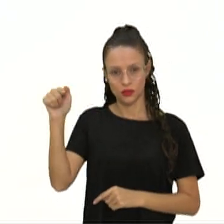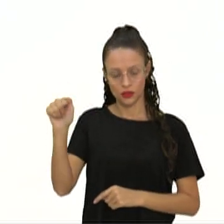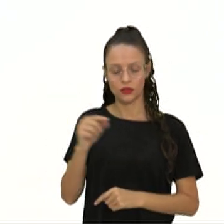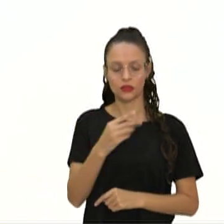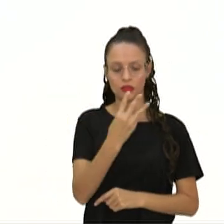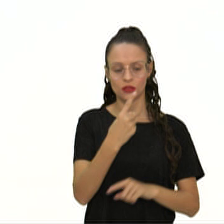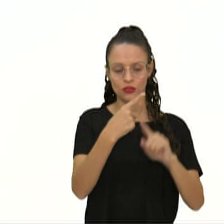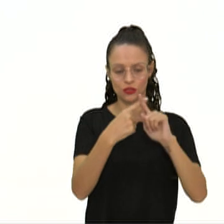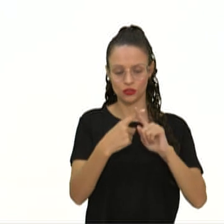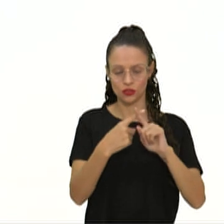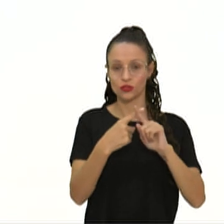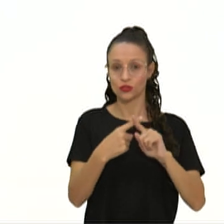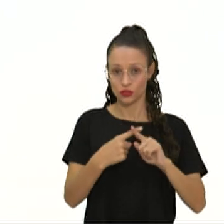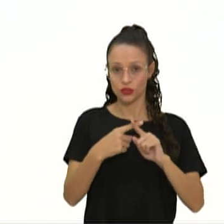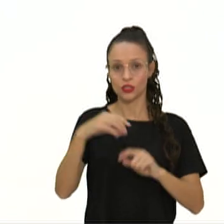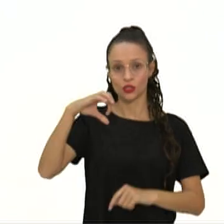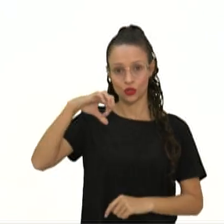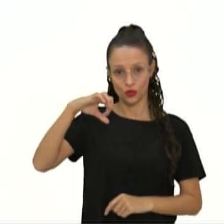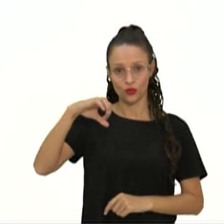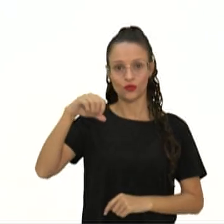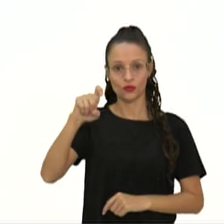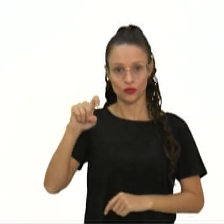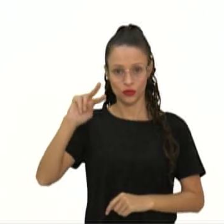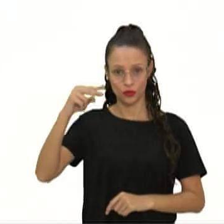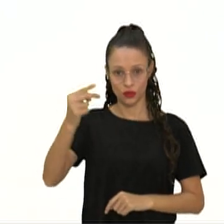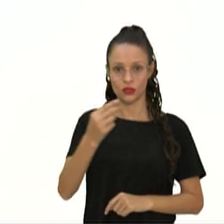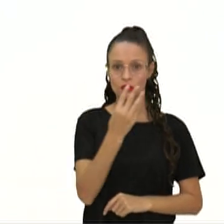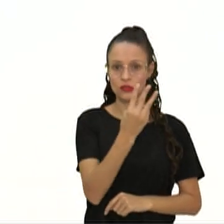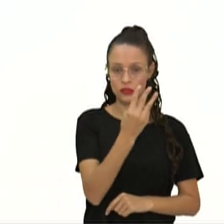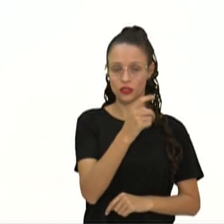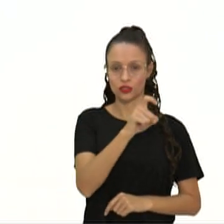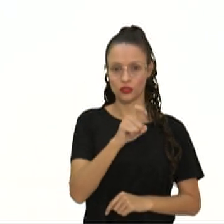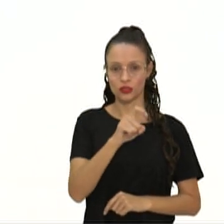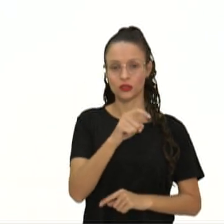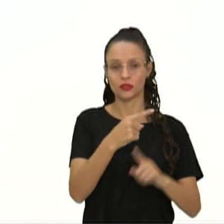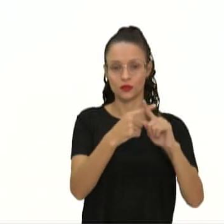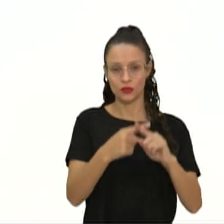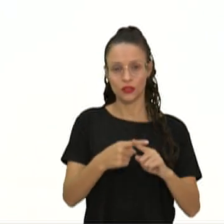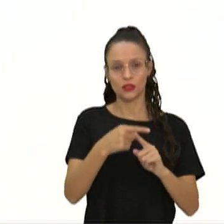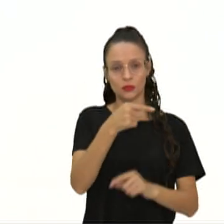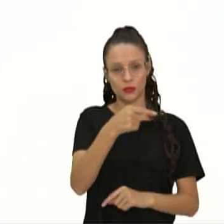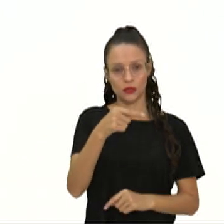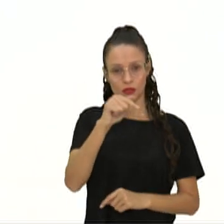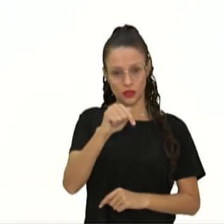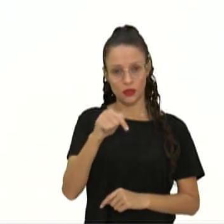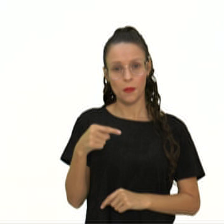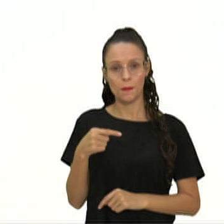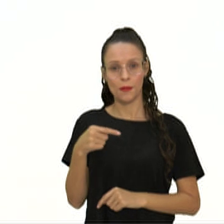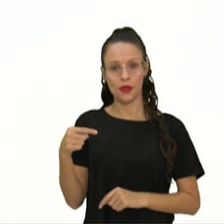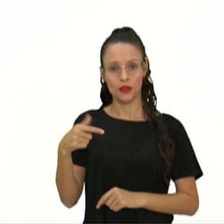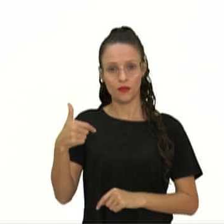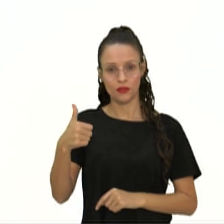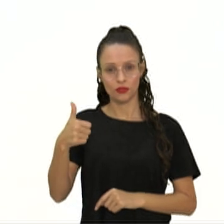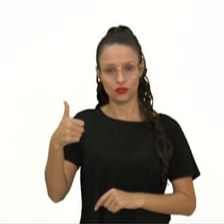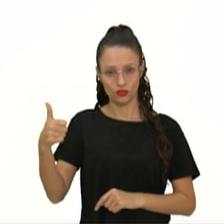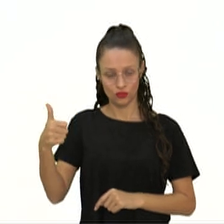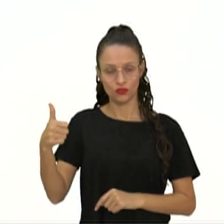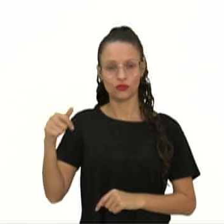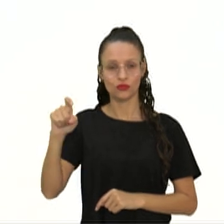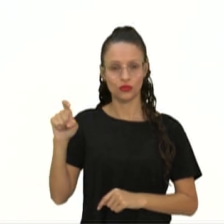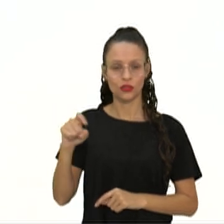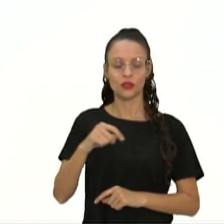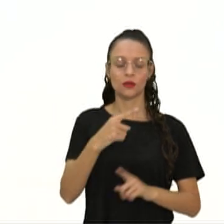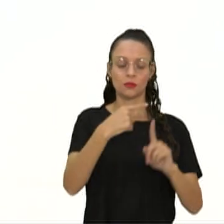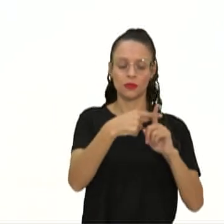vezes 3x, 9x ao quadrado. 3x vezes menos 7, menos 21x. Mais 7